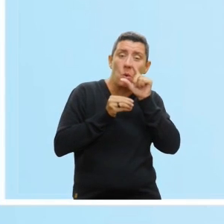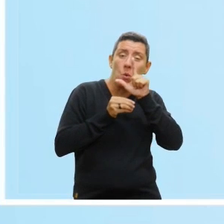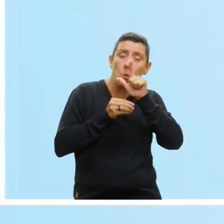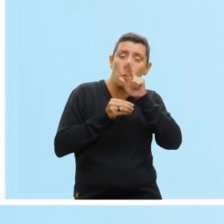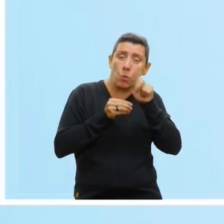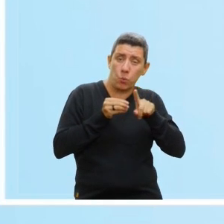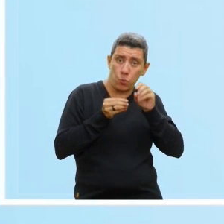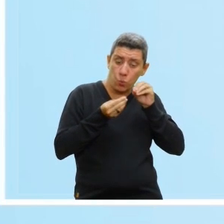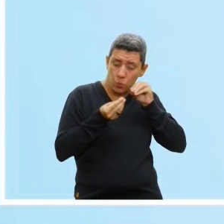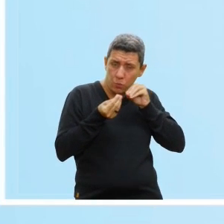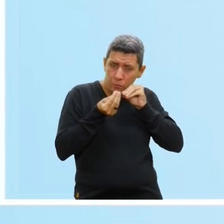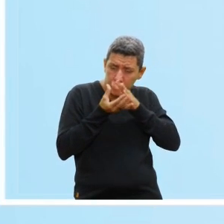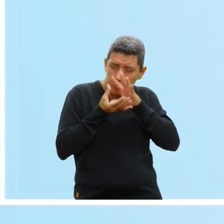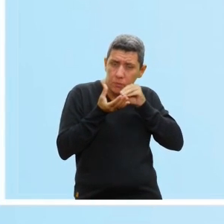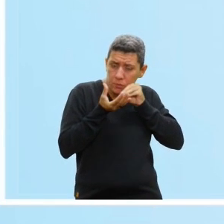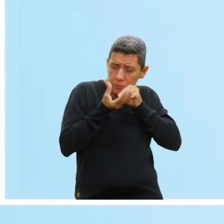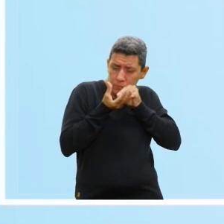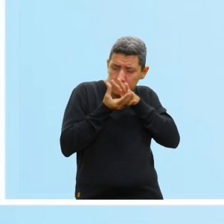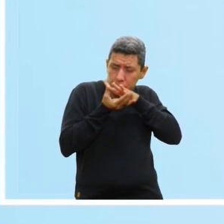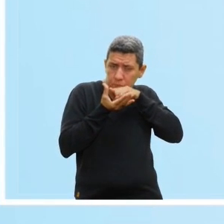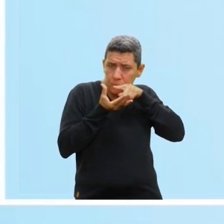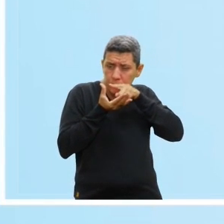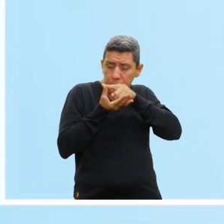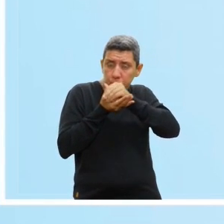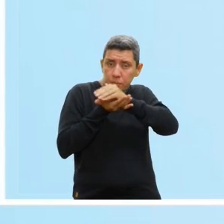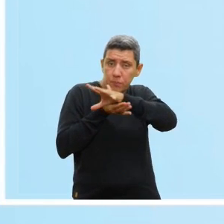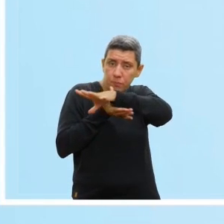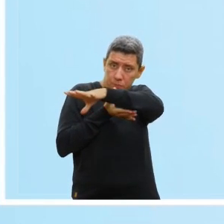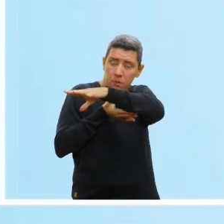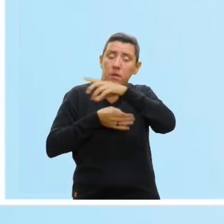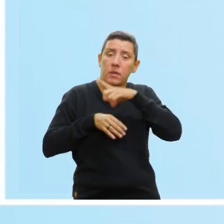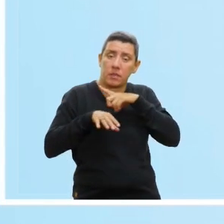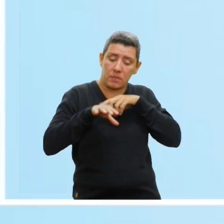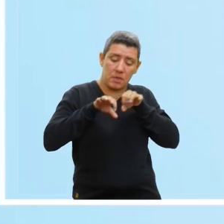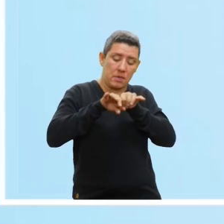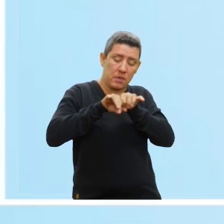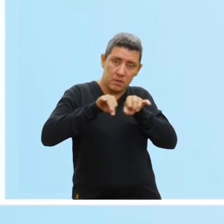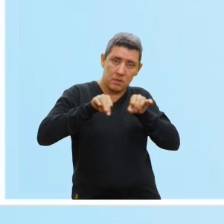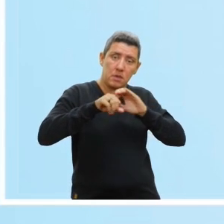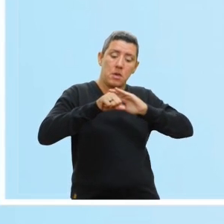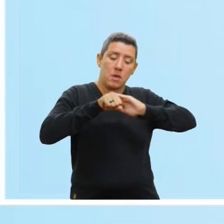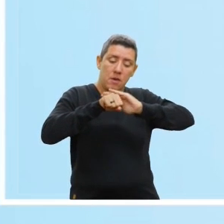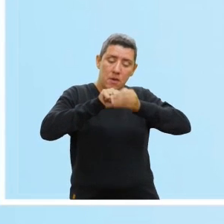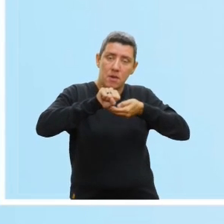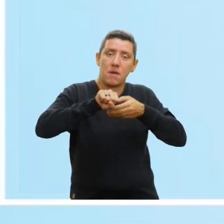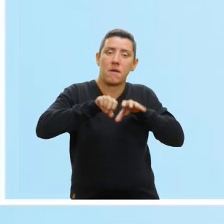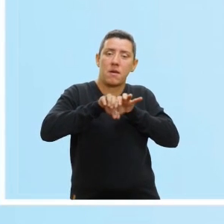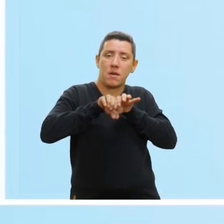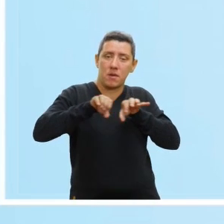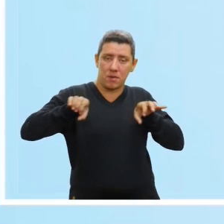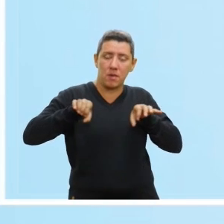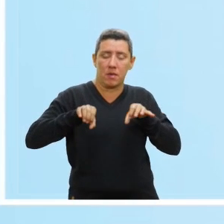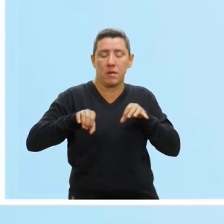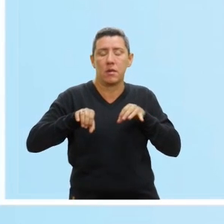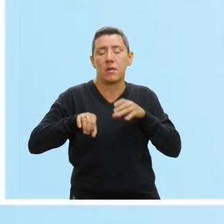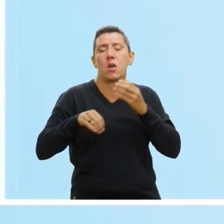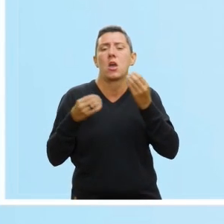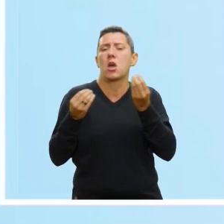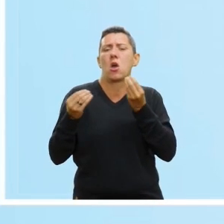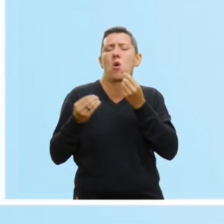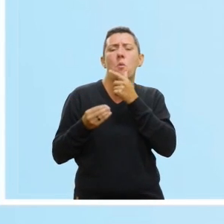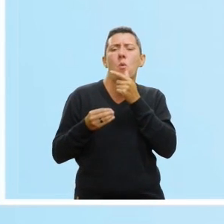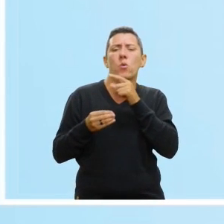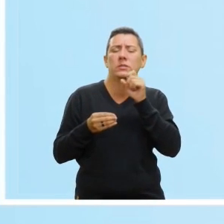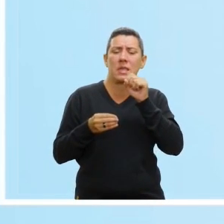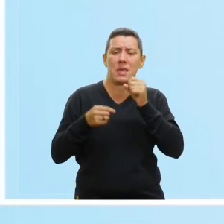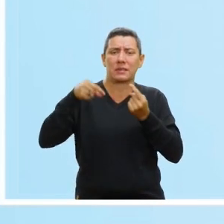ali. Então, você tem ali o núcleo, você tem o revestimento. E como que é feita essa transmissão dos sinais